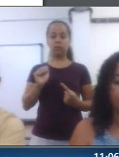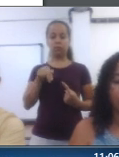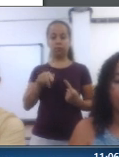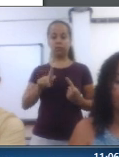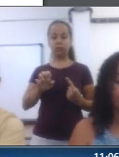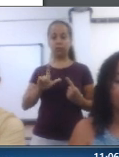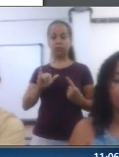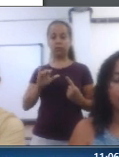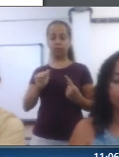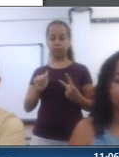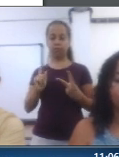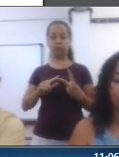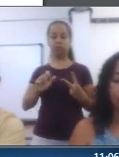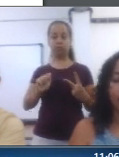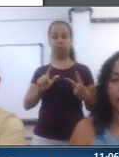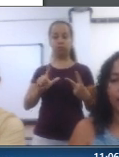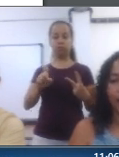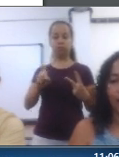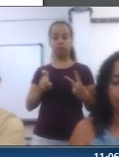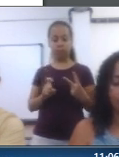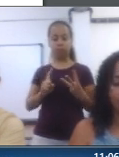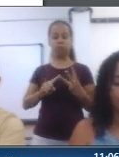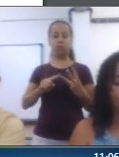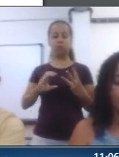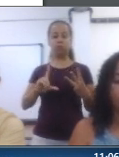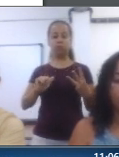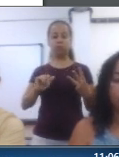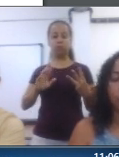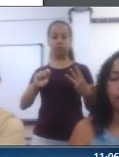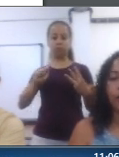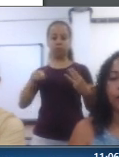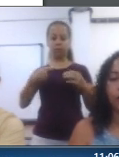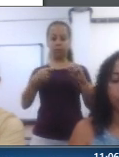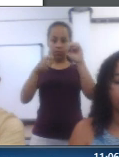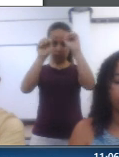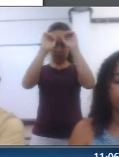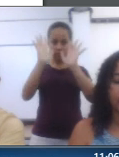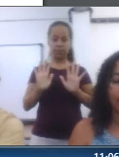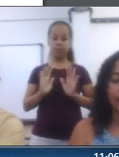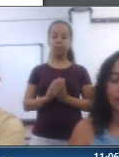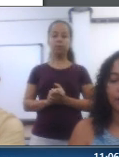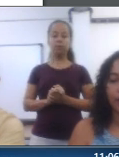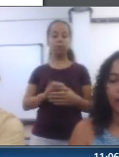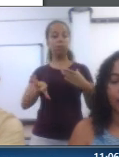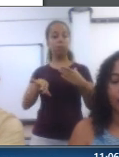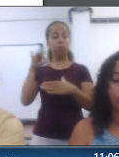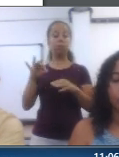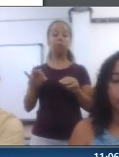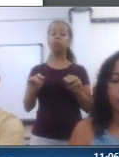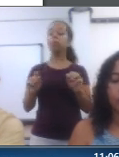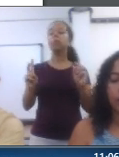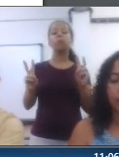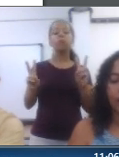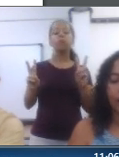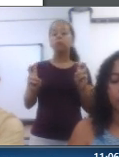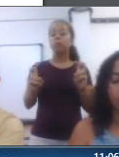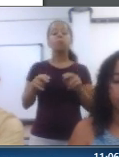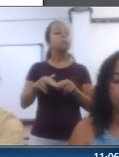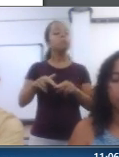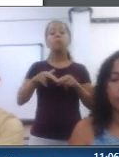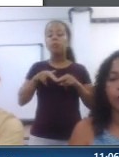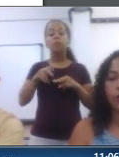Andrade, Alexandro e Clara Marques. O sorteio eletrônico visa classificar todos os